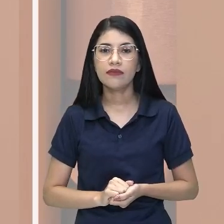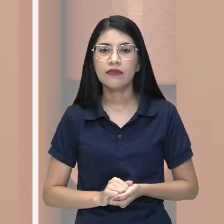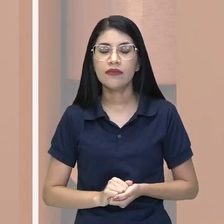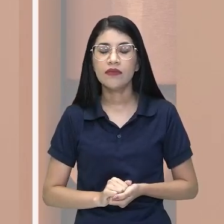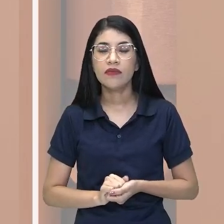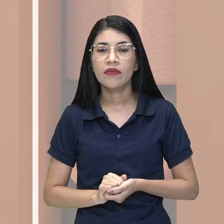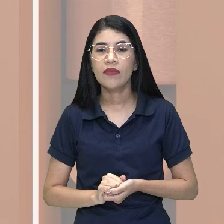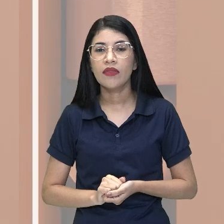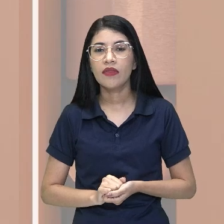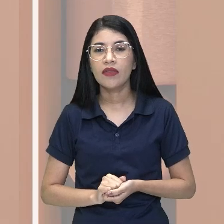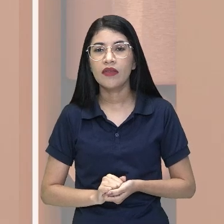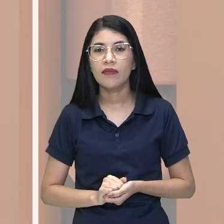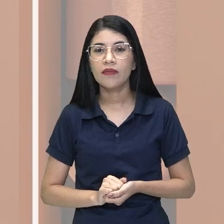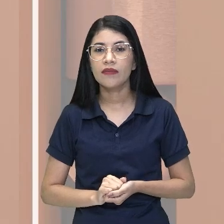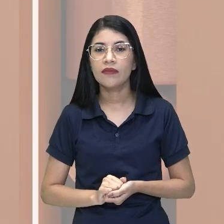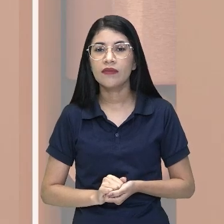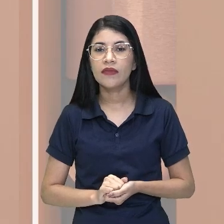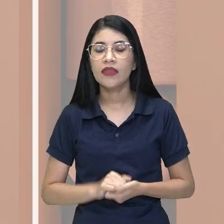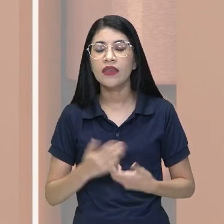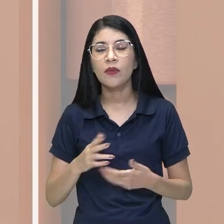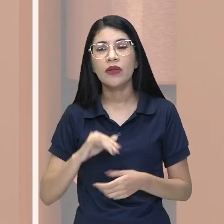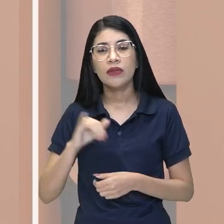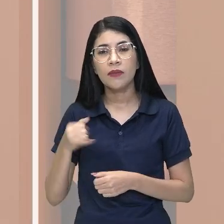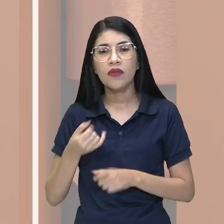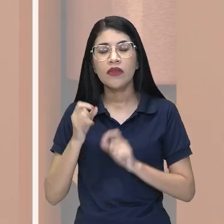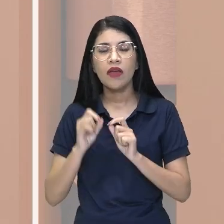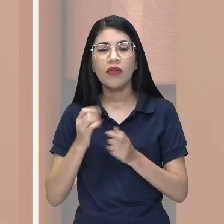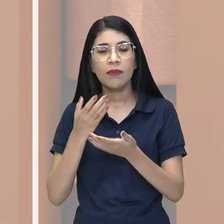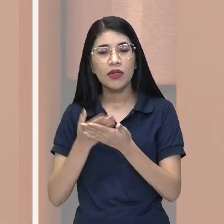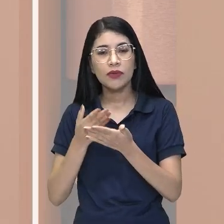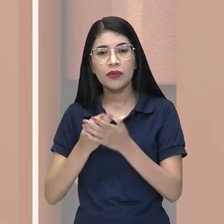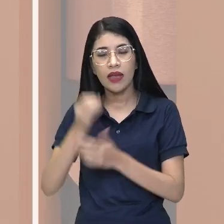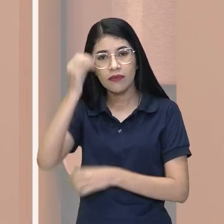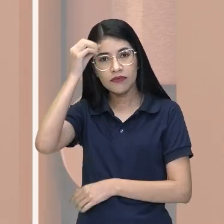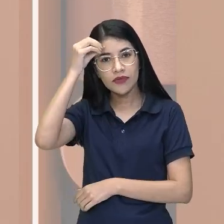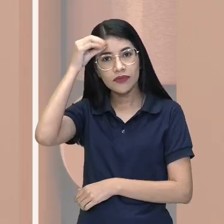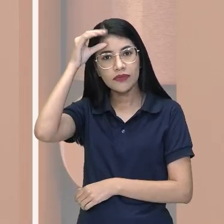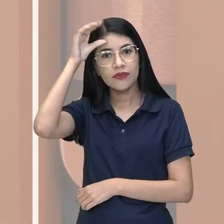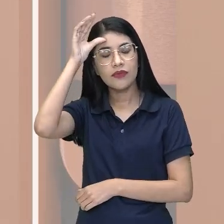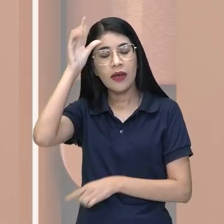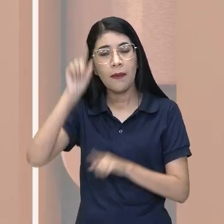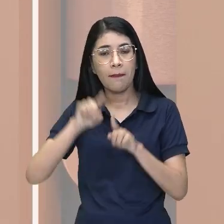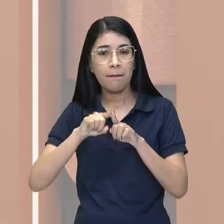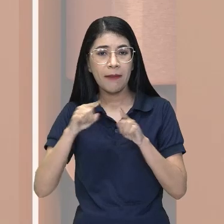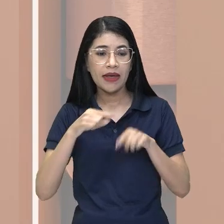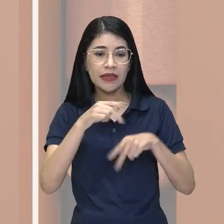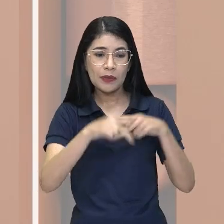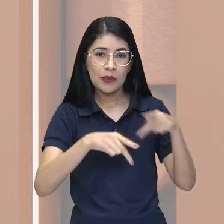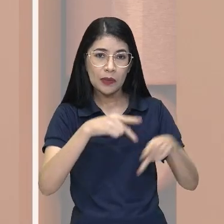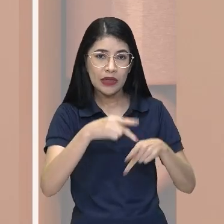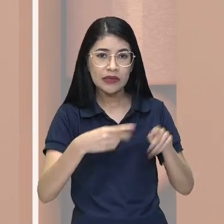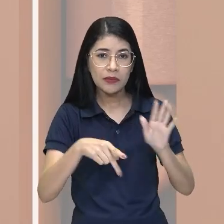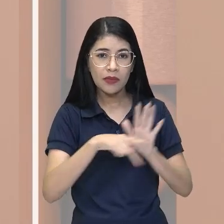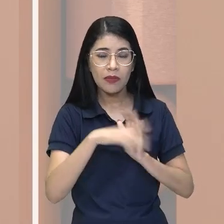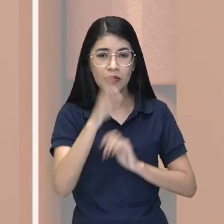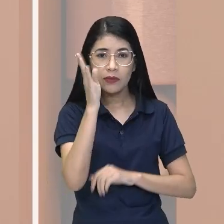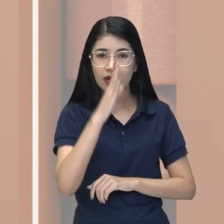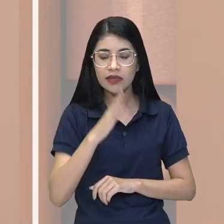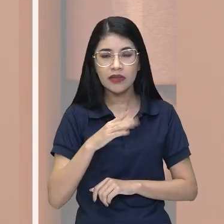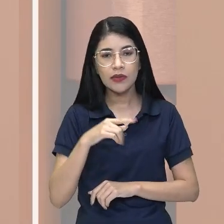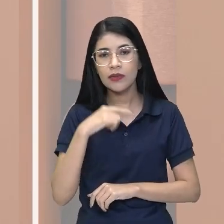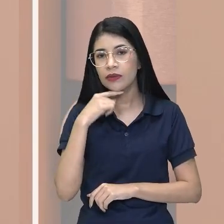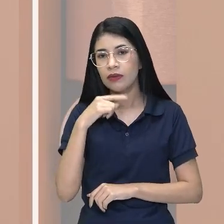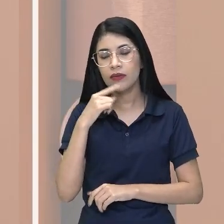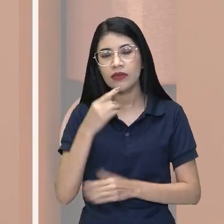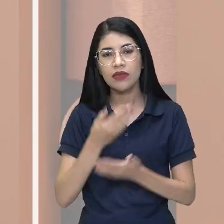iam beber no conhecimento, porém a população mesmo não tinha, né, não tinha acesso